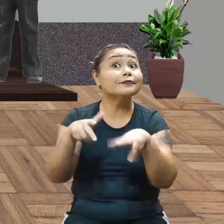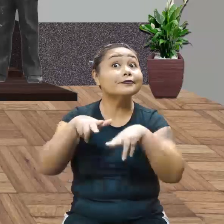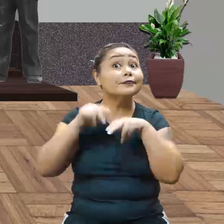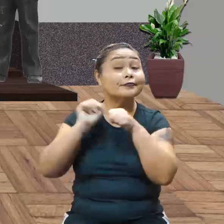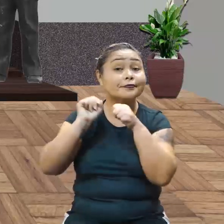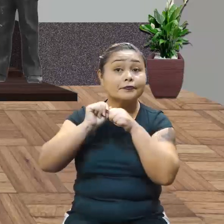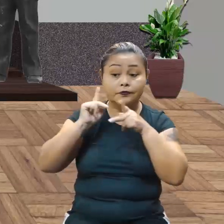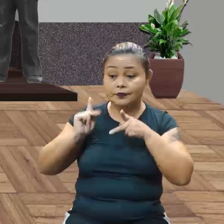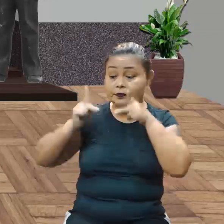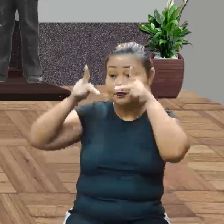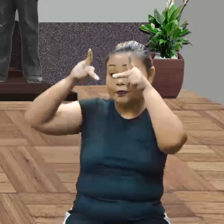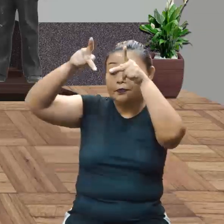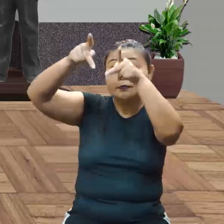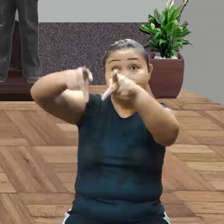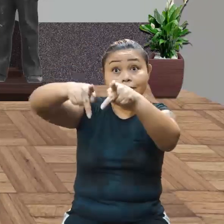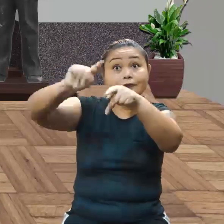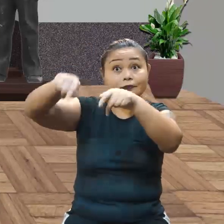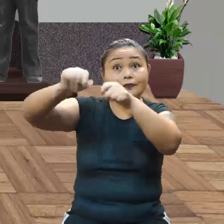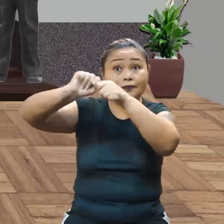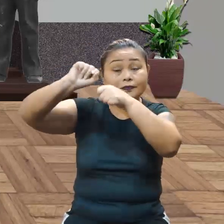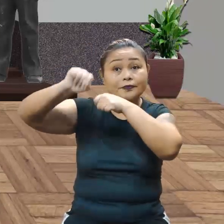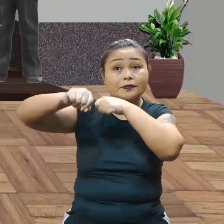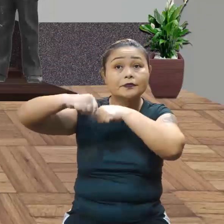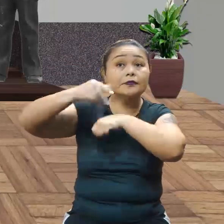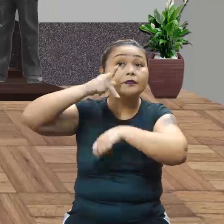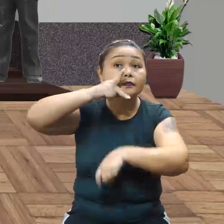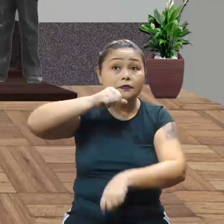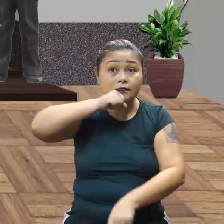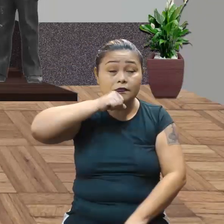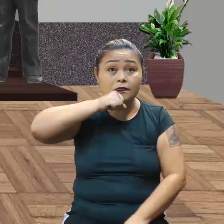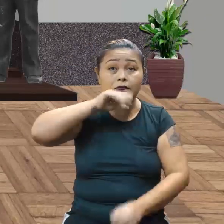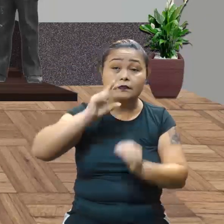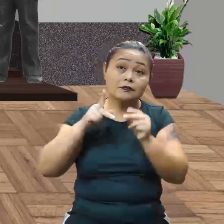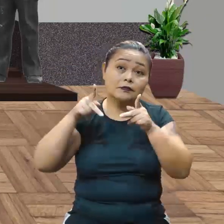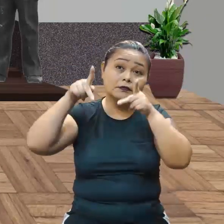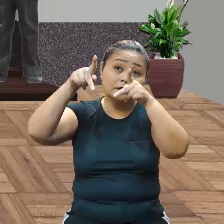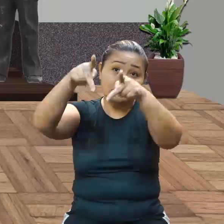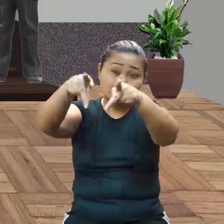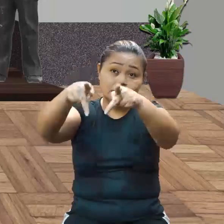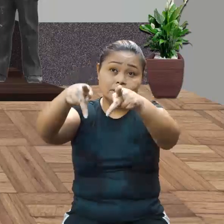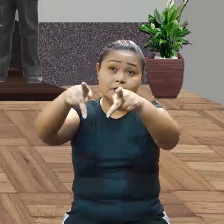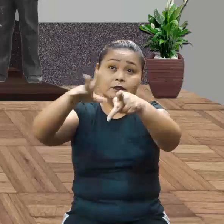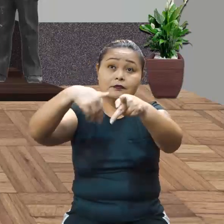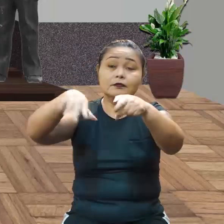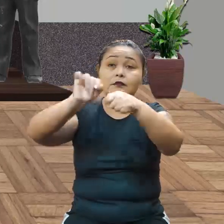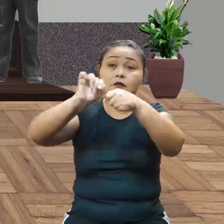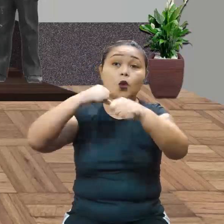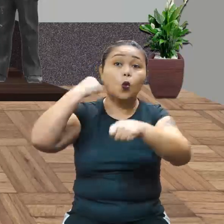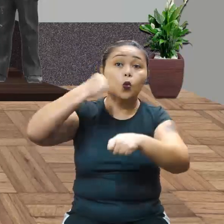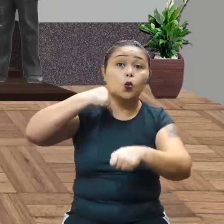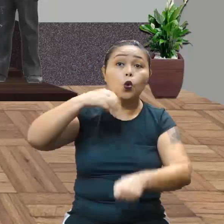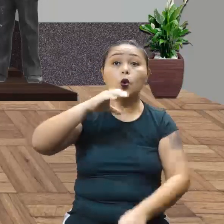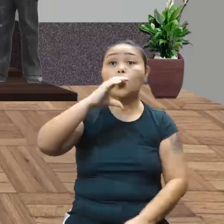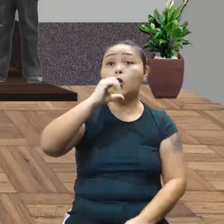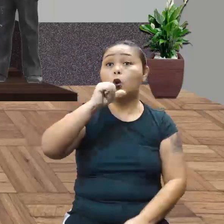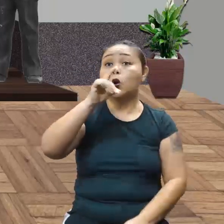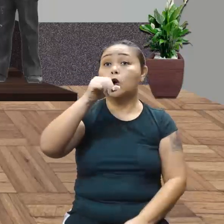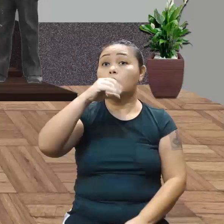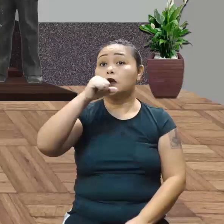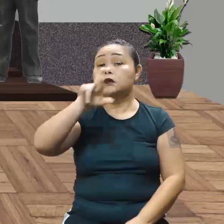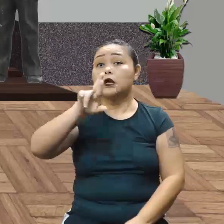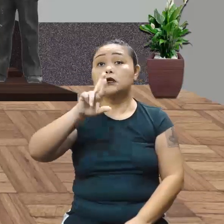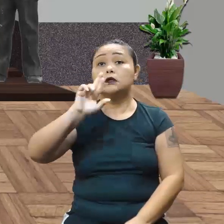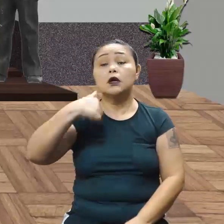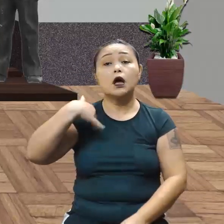a ponte sobre o Rio Madeira, que fica aqui em Porto Velho, por uma propositura do senador Odaci Soares, e agora,